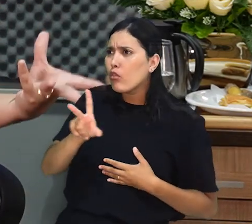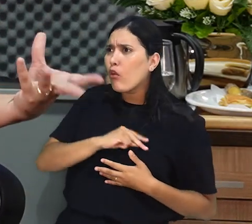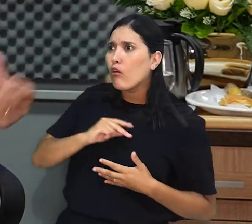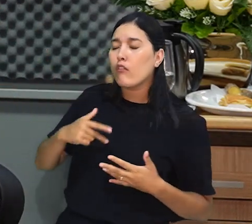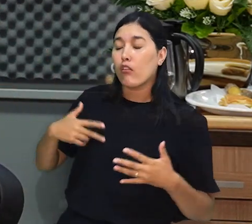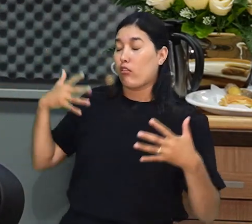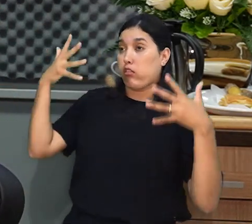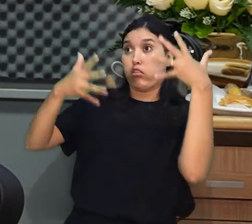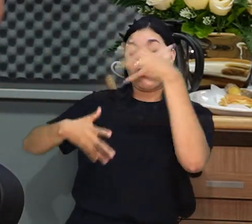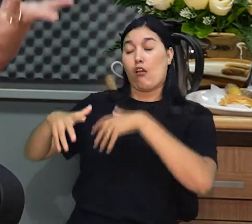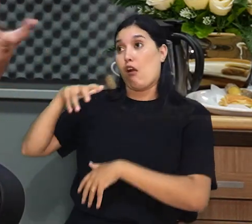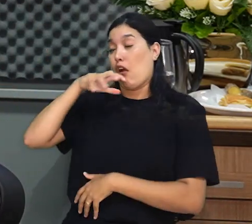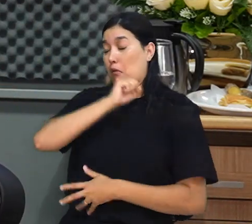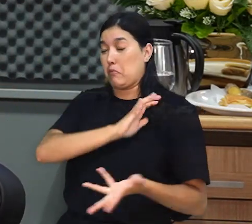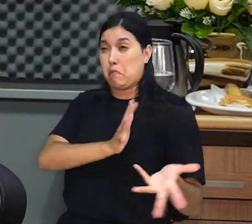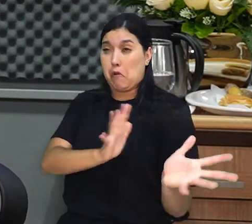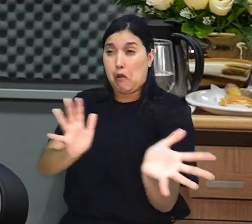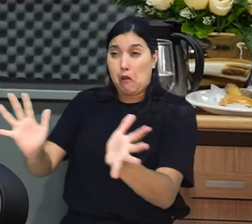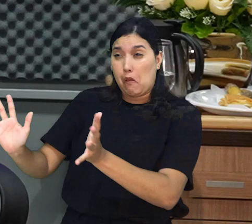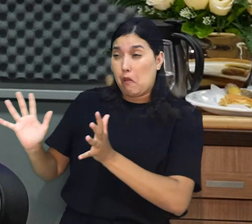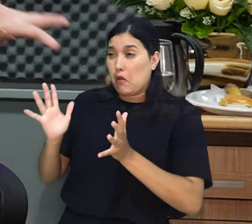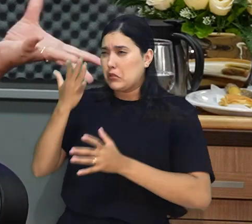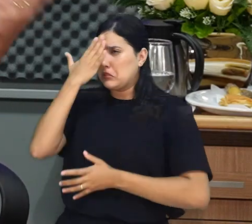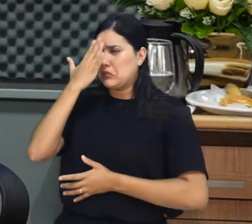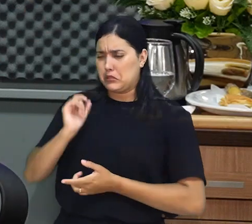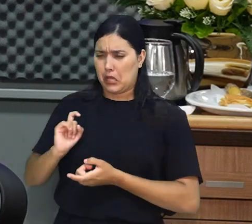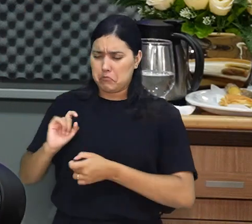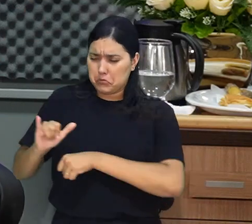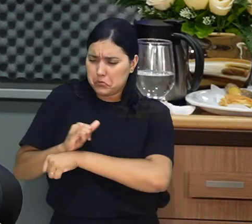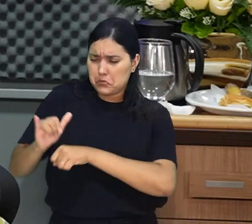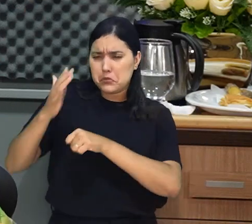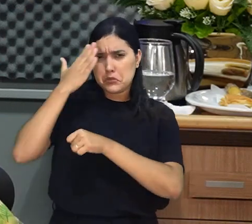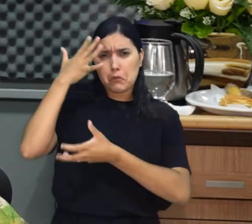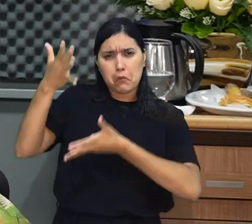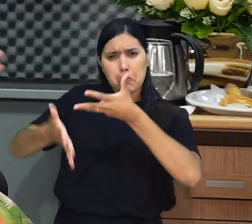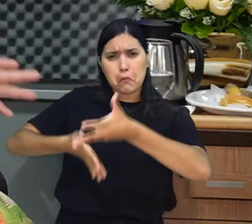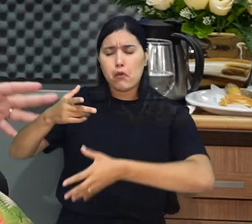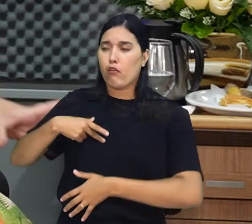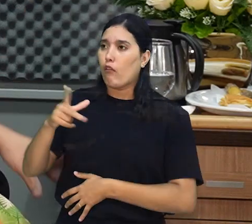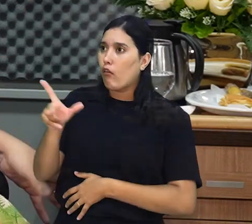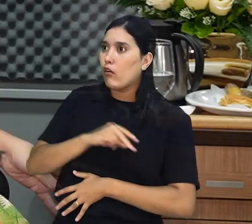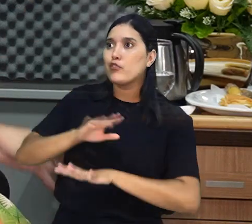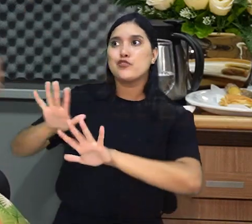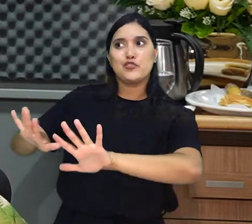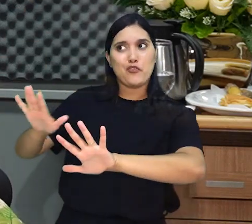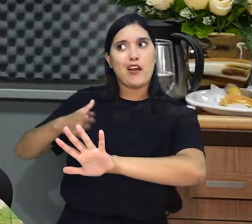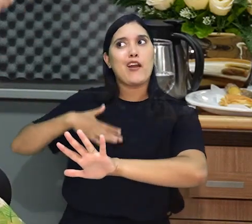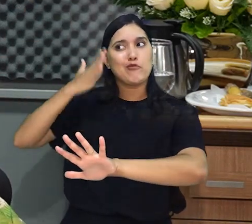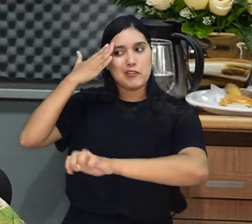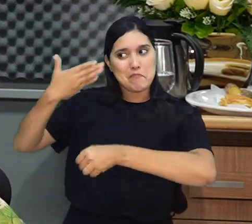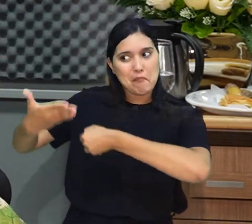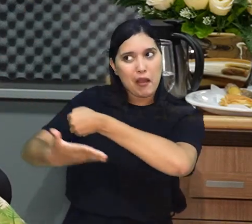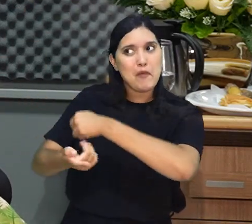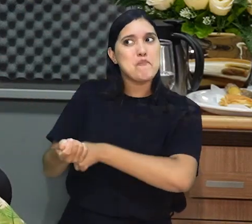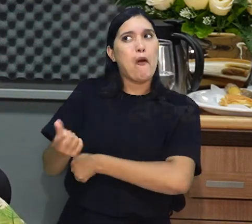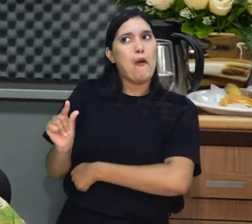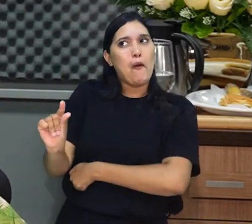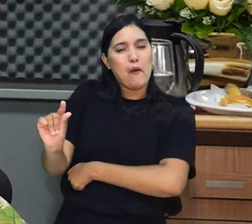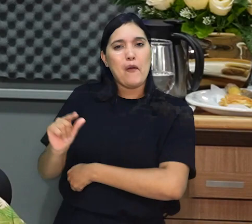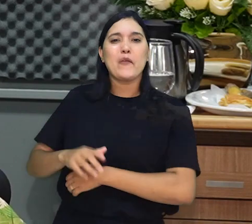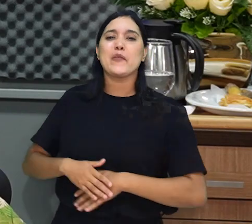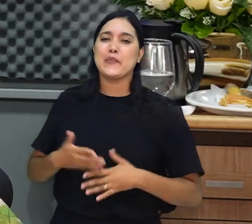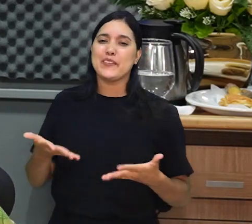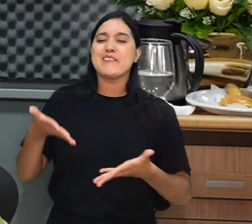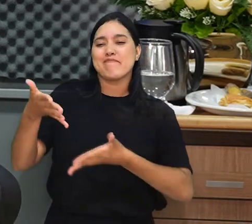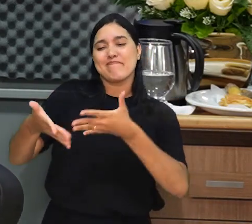tão fluente, né, que sabe bem, já não é um nível básico como o meu, aí eu digo, nossa, mas eu tô toda perdida, que é muito rápido, né? A pessoa já tem toda